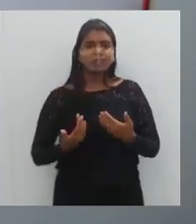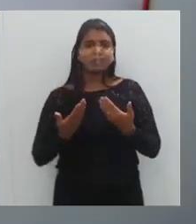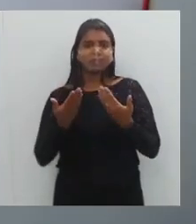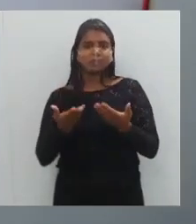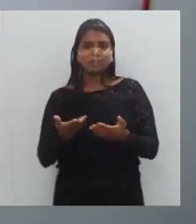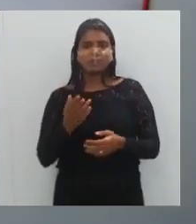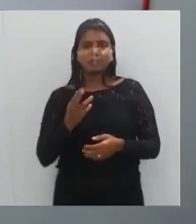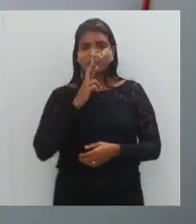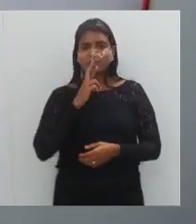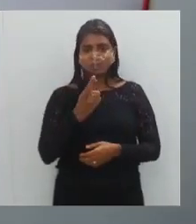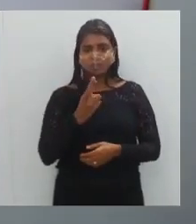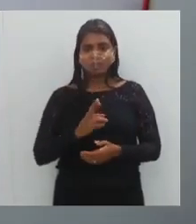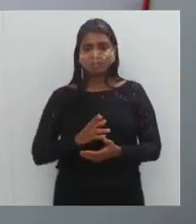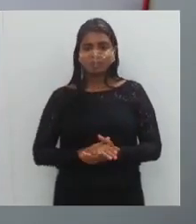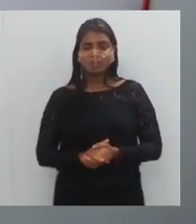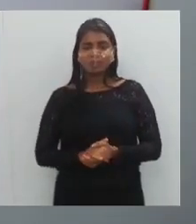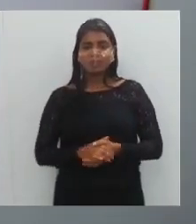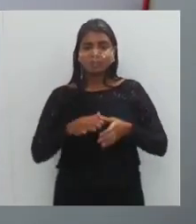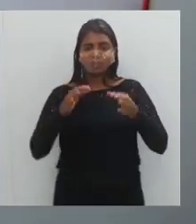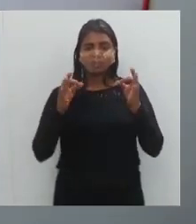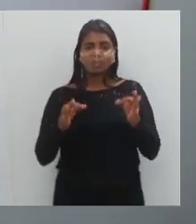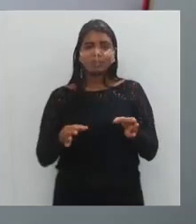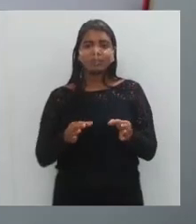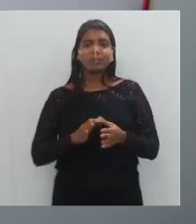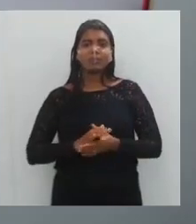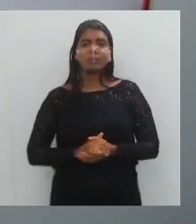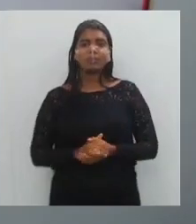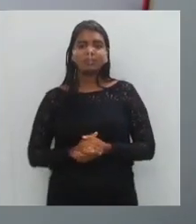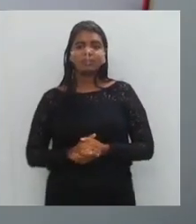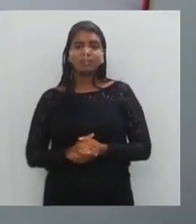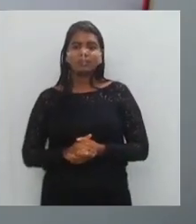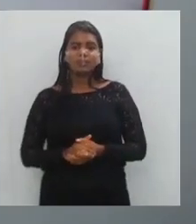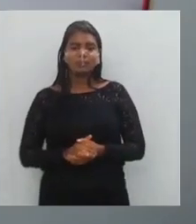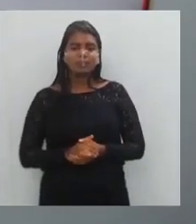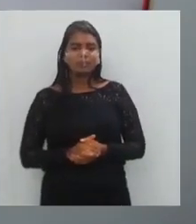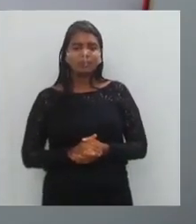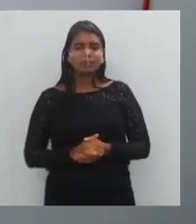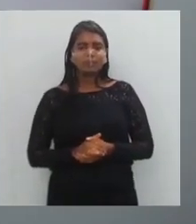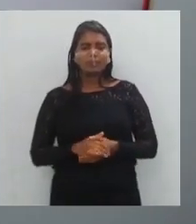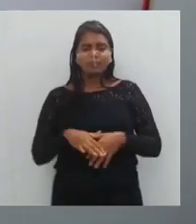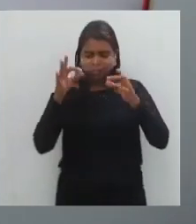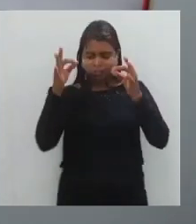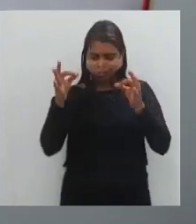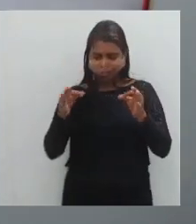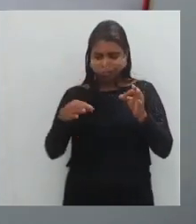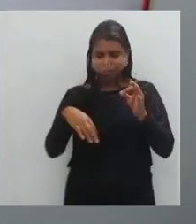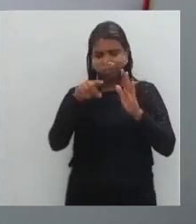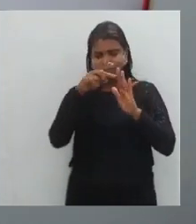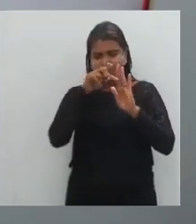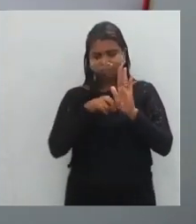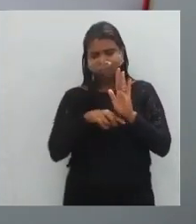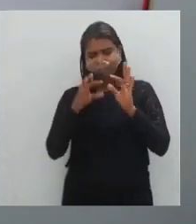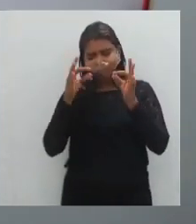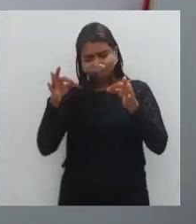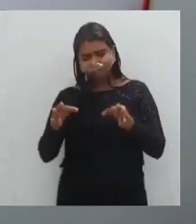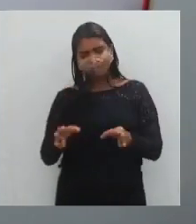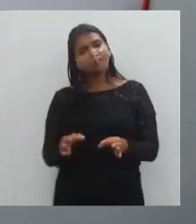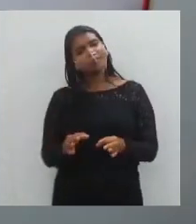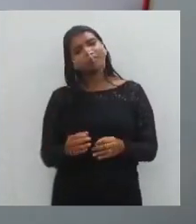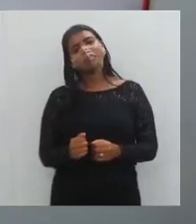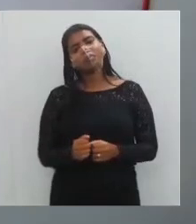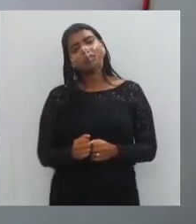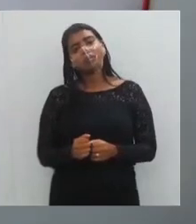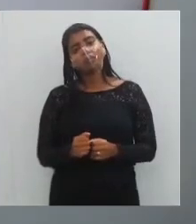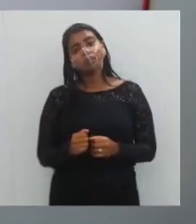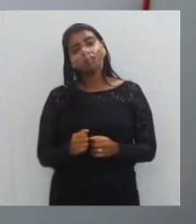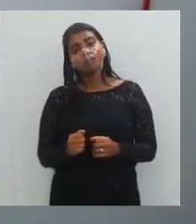as respostas corretas, né? Gabaritaram. Então, isso evidencia que é só uma questão de